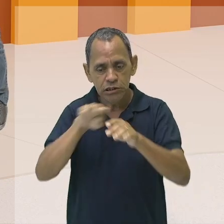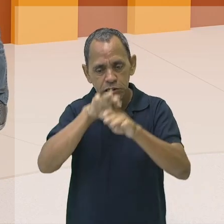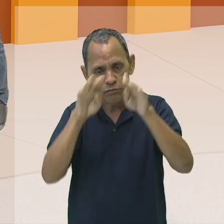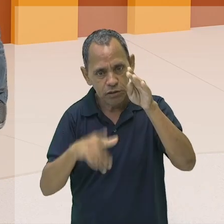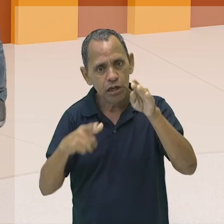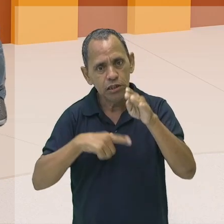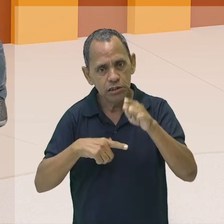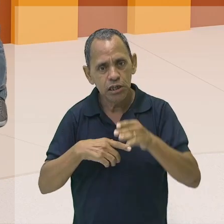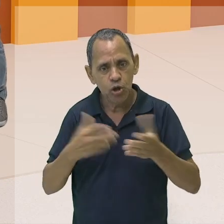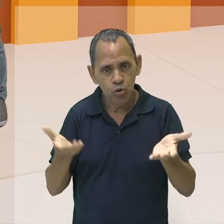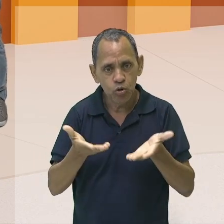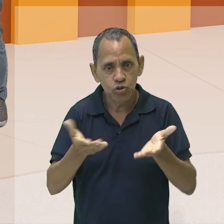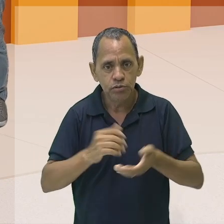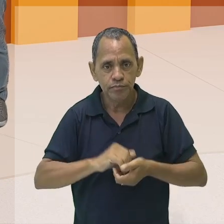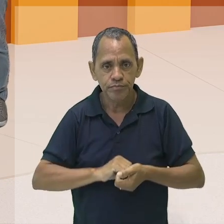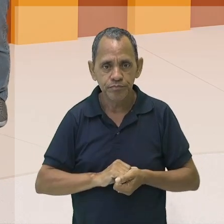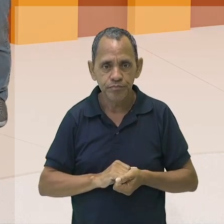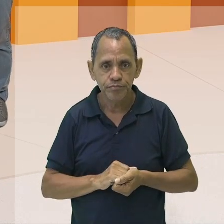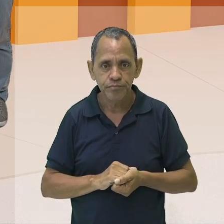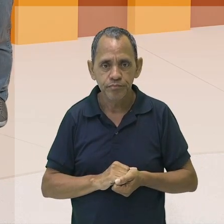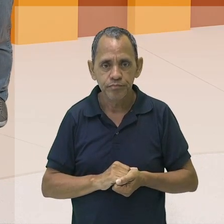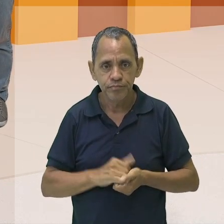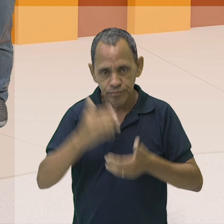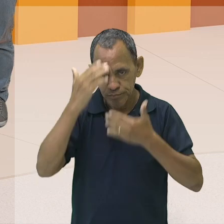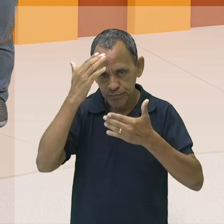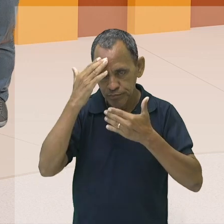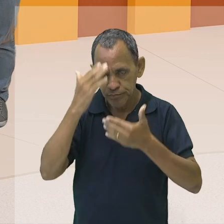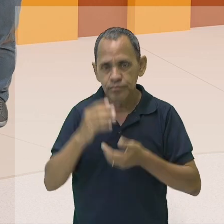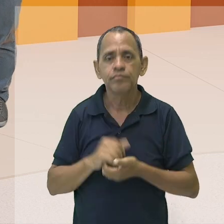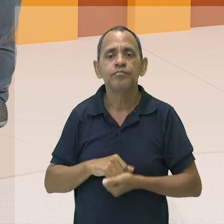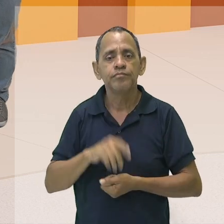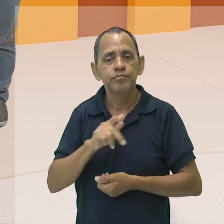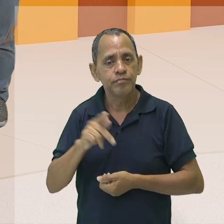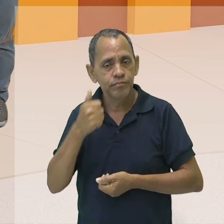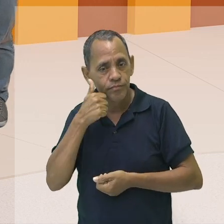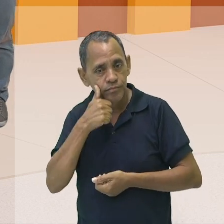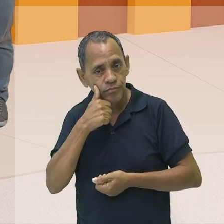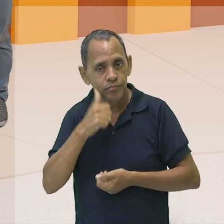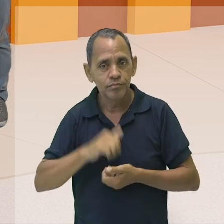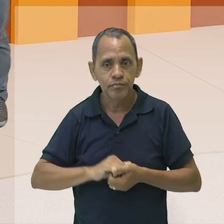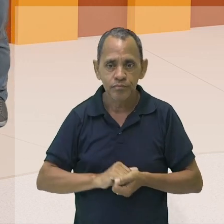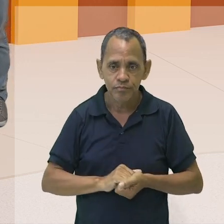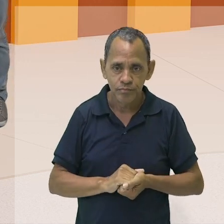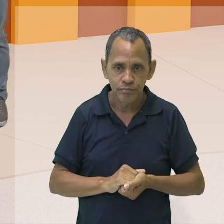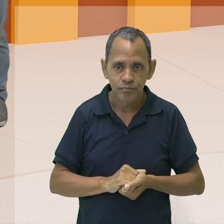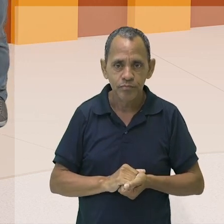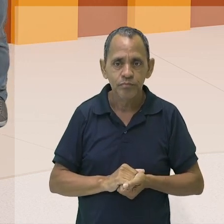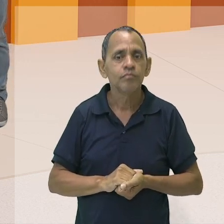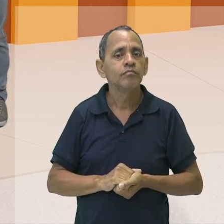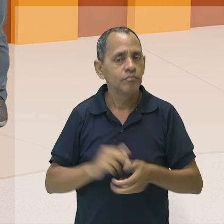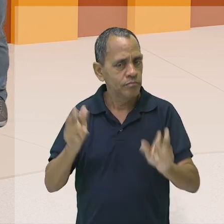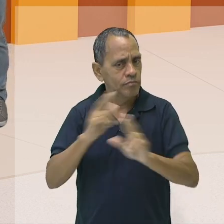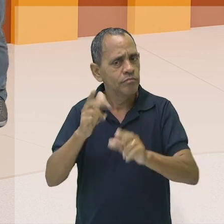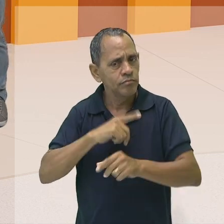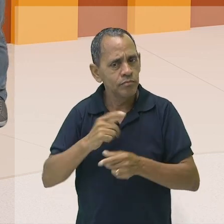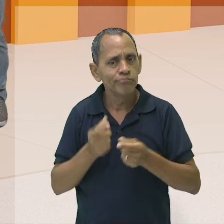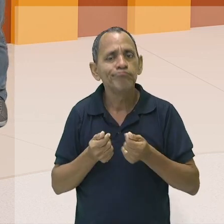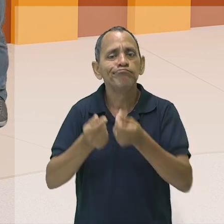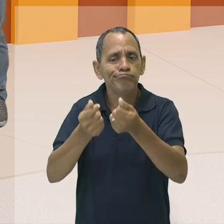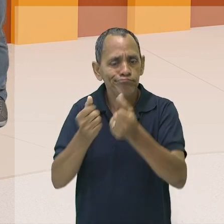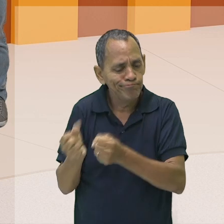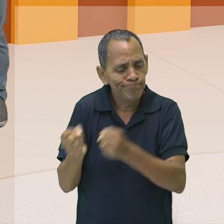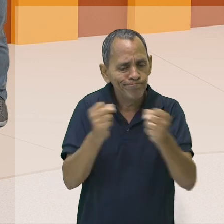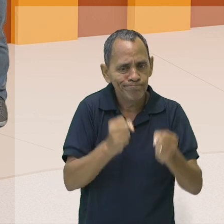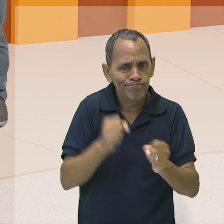vivenciamos hoje, professor. Obrigado, professora Shirley. É isso mesmo, né? Tá tudo relacionado com dinheiro, com poder, com